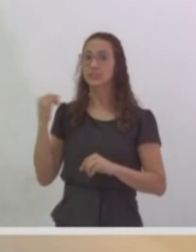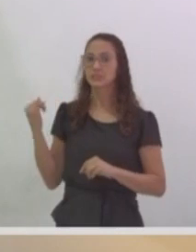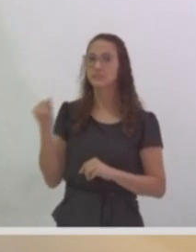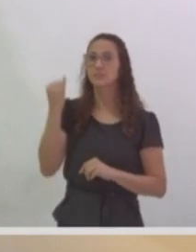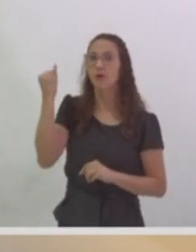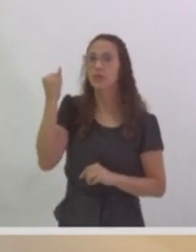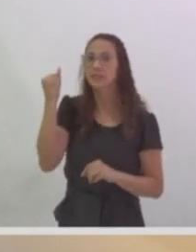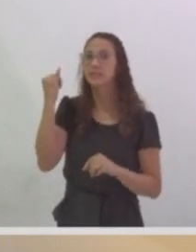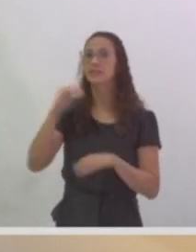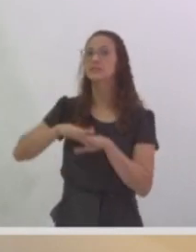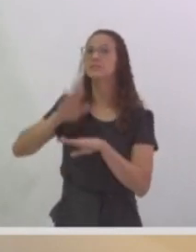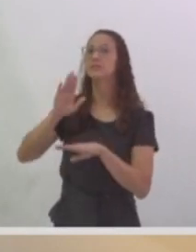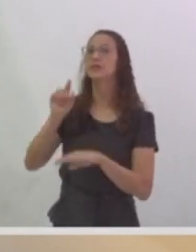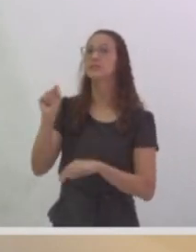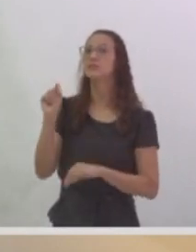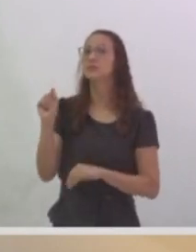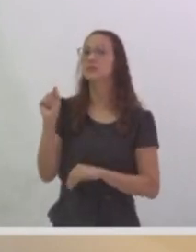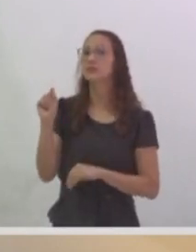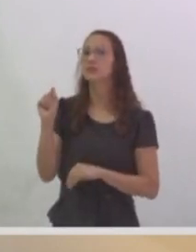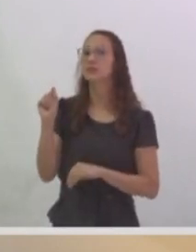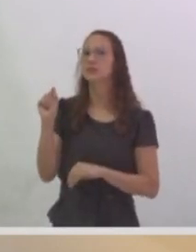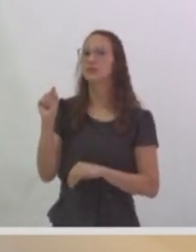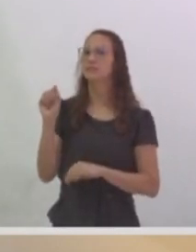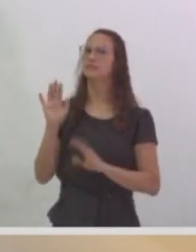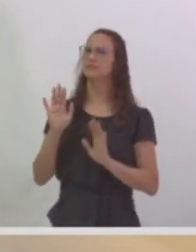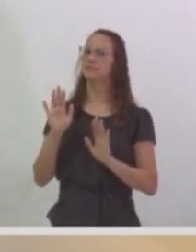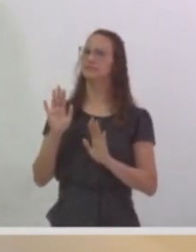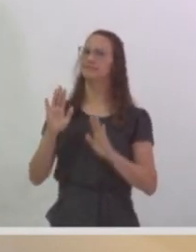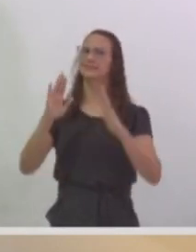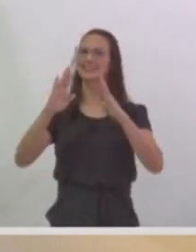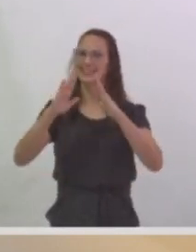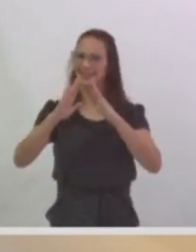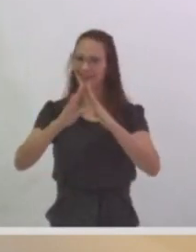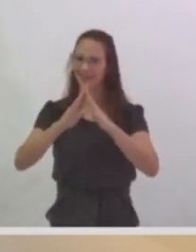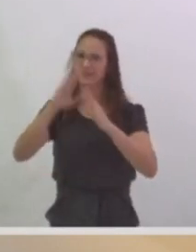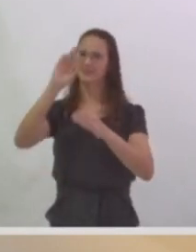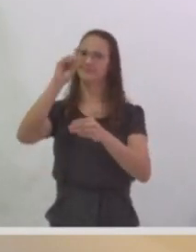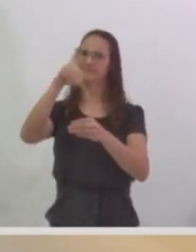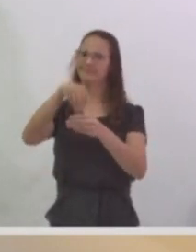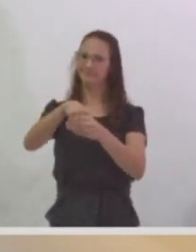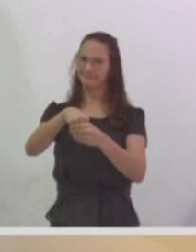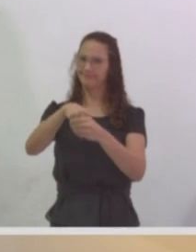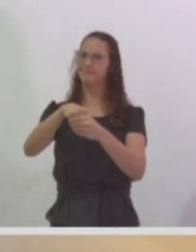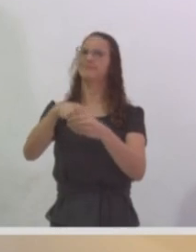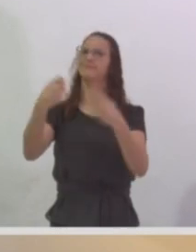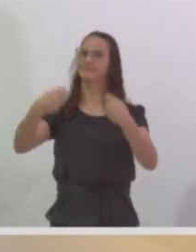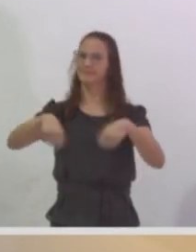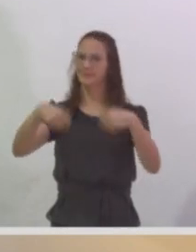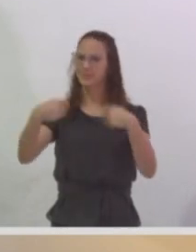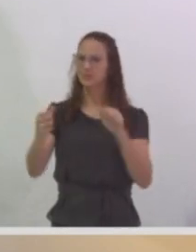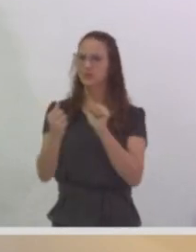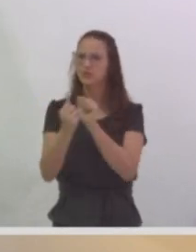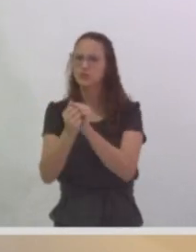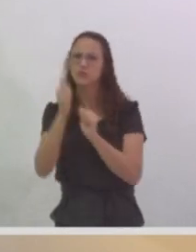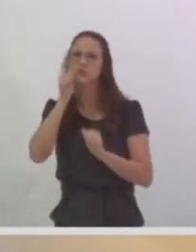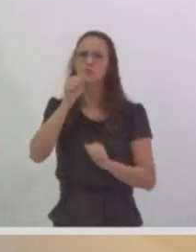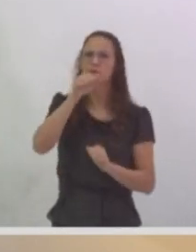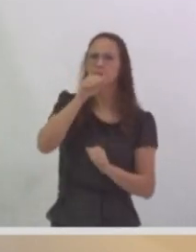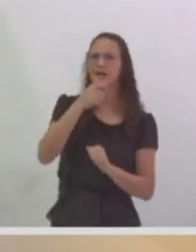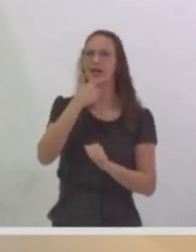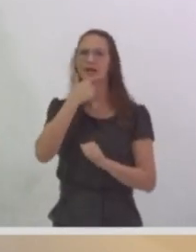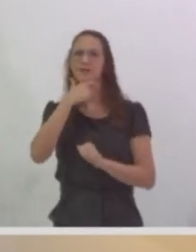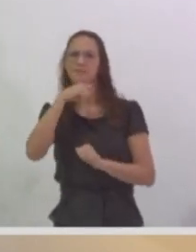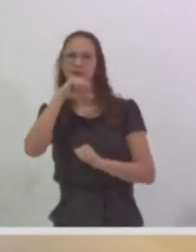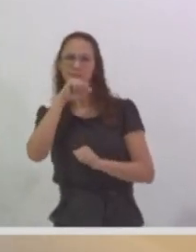importante, a melhor recomendação, fique em casa, junto com papai, com a mamãe, titio, titia, vovô, vovó, com